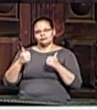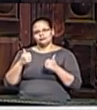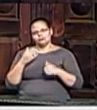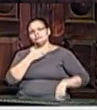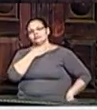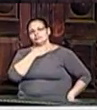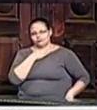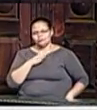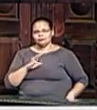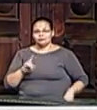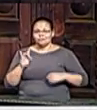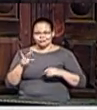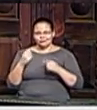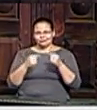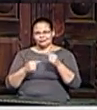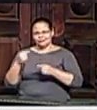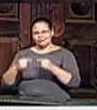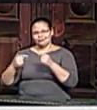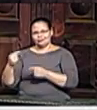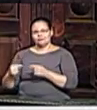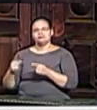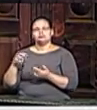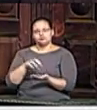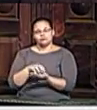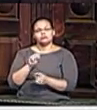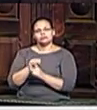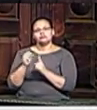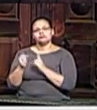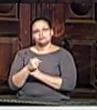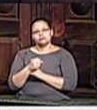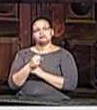as políticas públicas de um determinado governo,